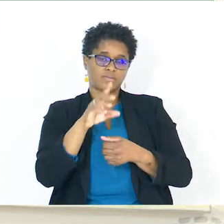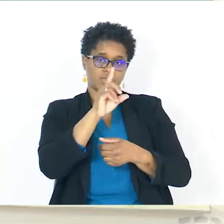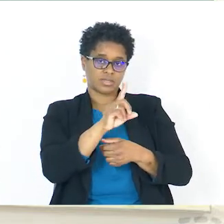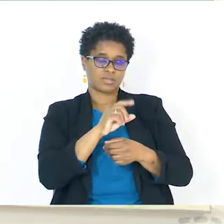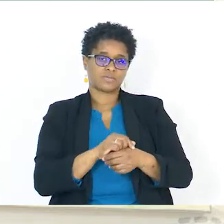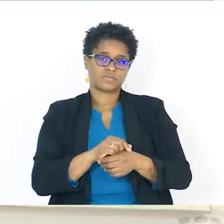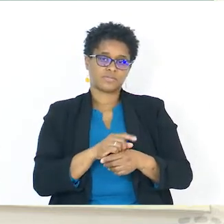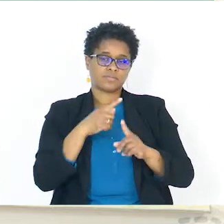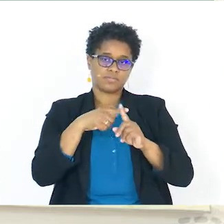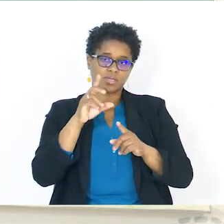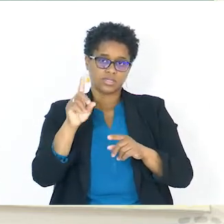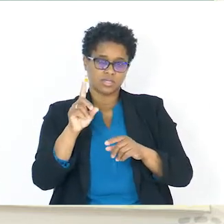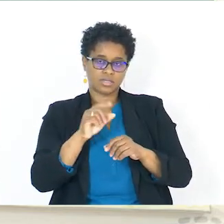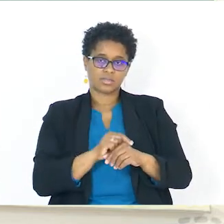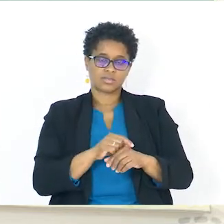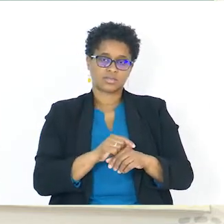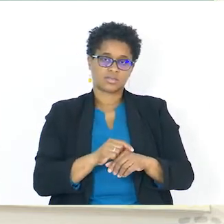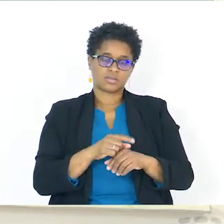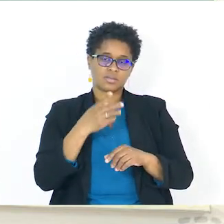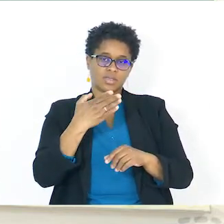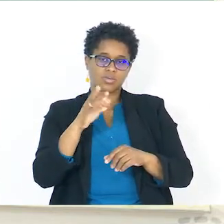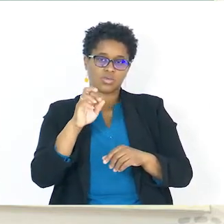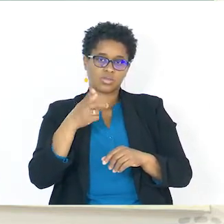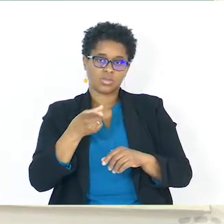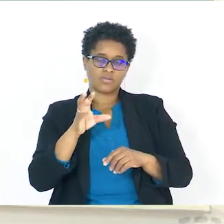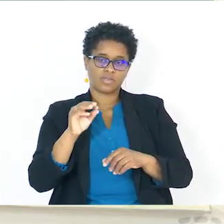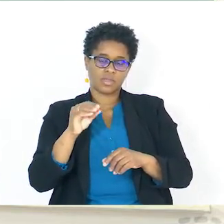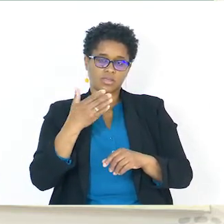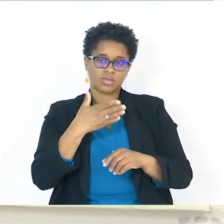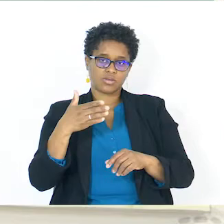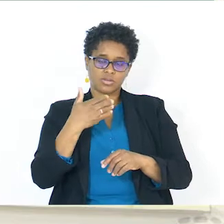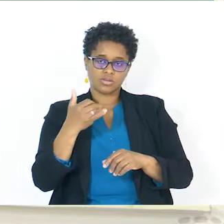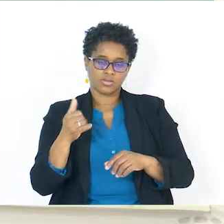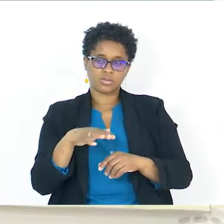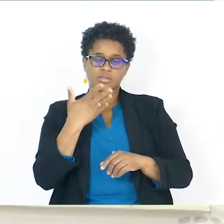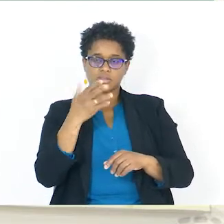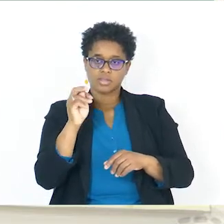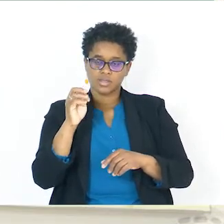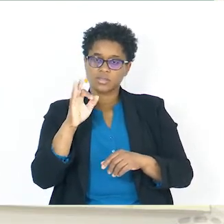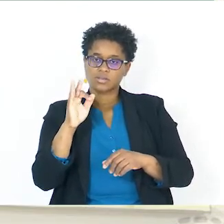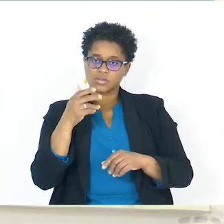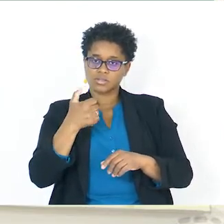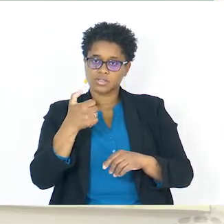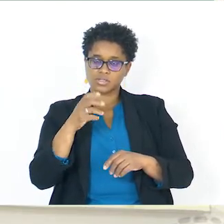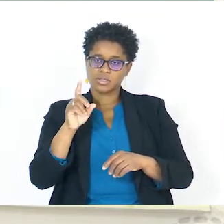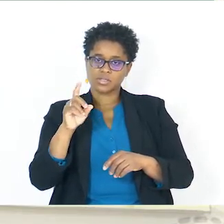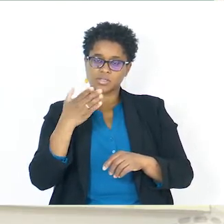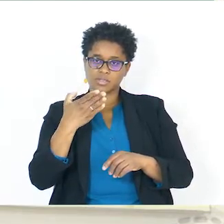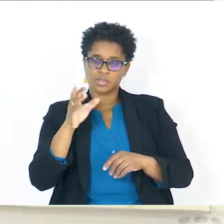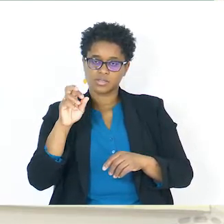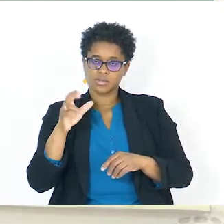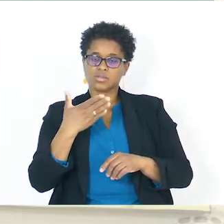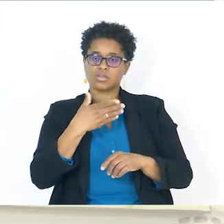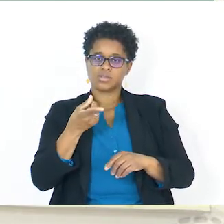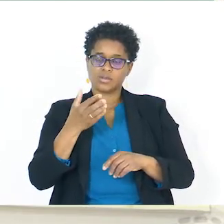Temos 6, mais 6, 7, 8, 9, 10, 11, 12, 13, 14, 15, 16, 17,